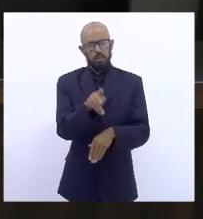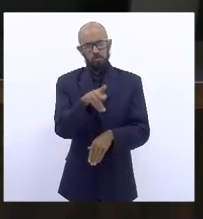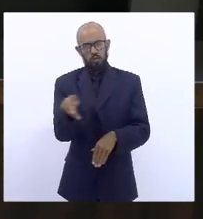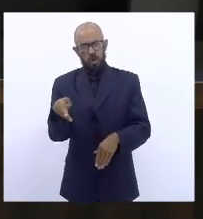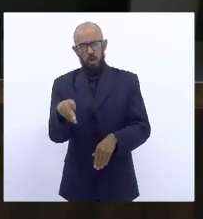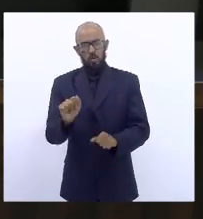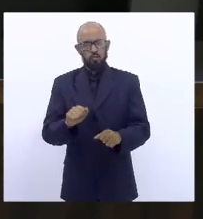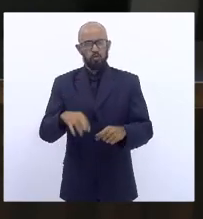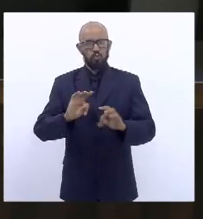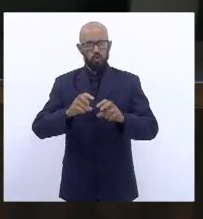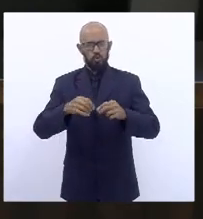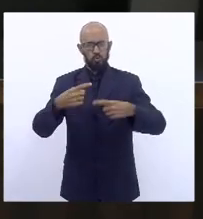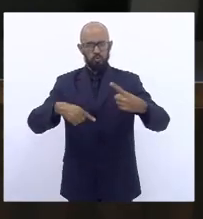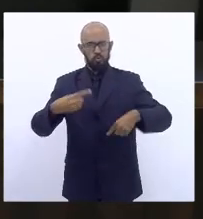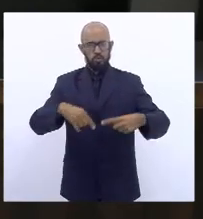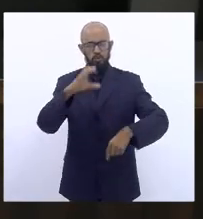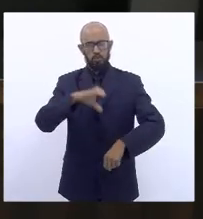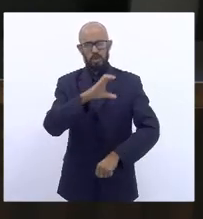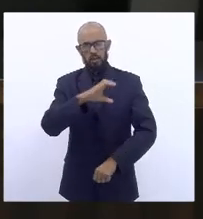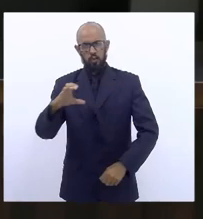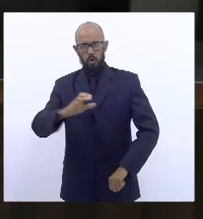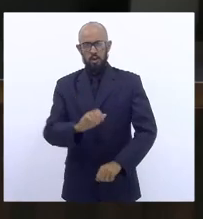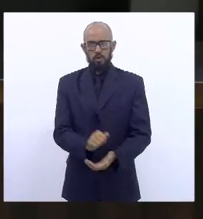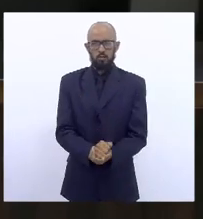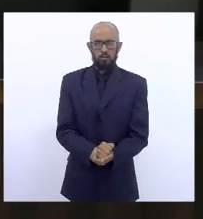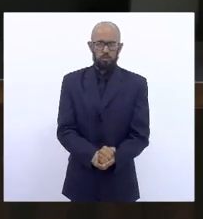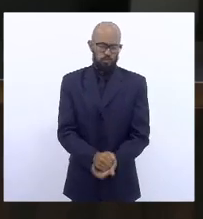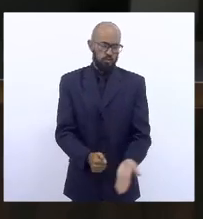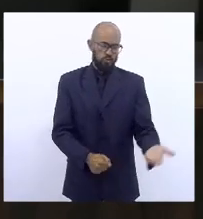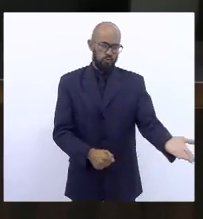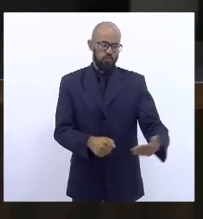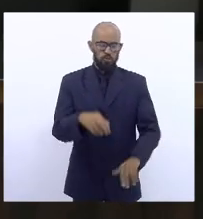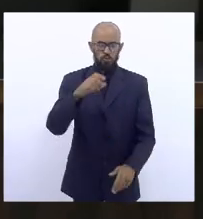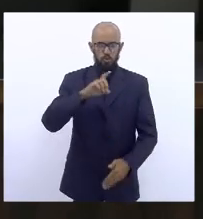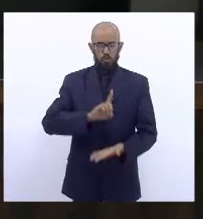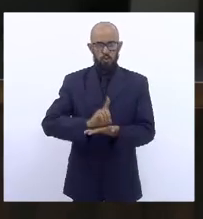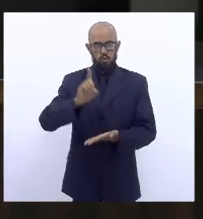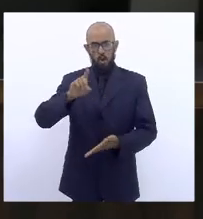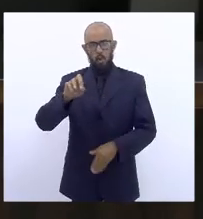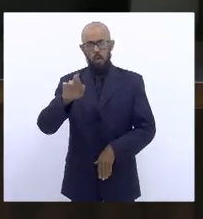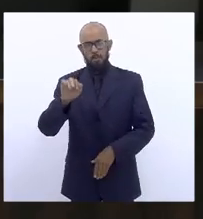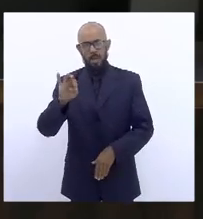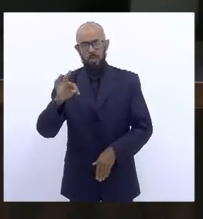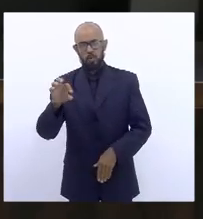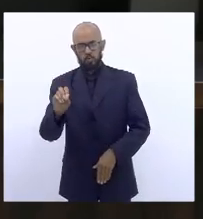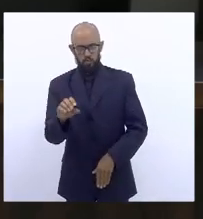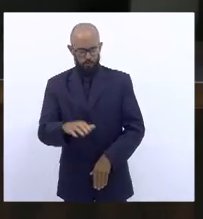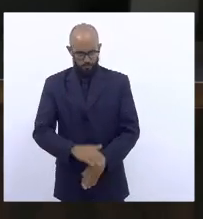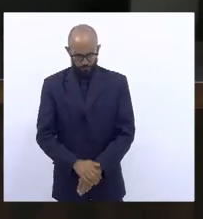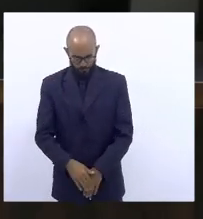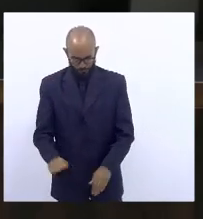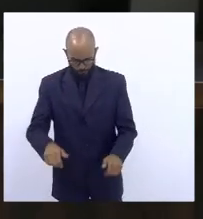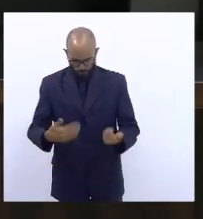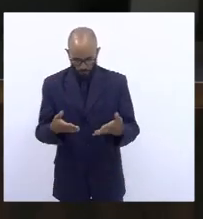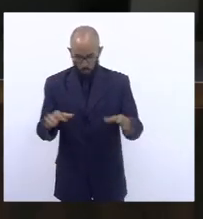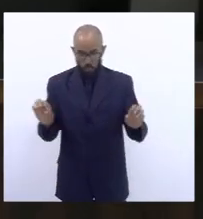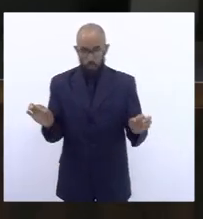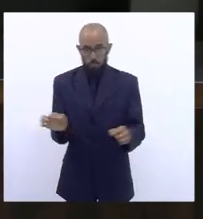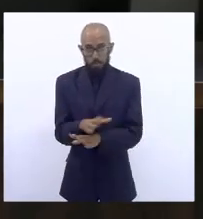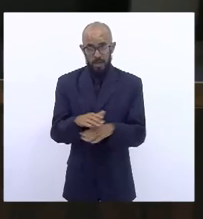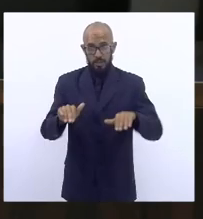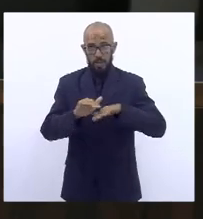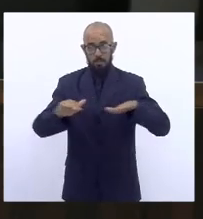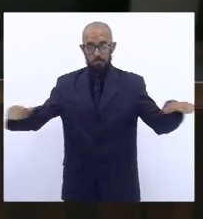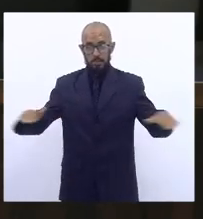Católicos, dirigida, comandada, coordenada por Dom Roberto. Bom, feita a composição da mesa, eu peço a todos e